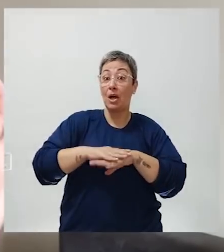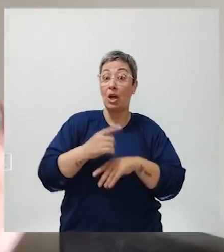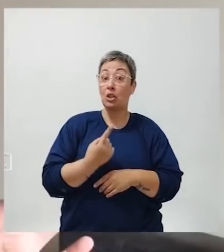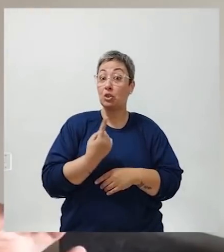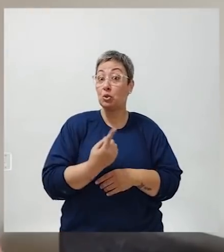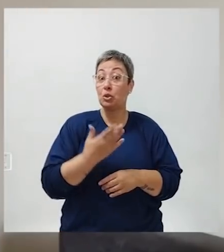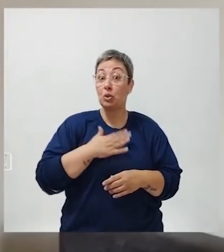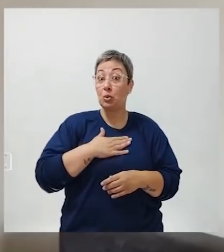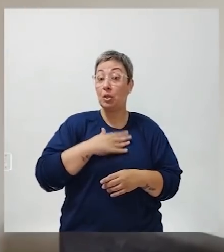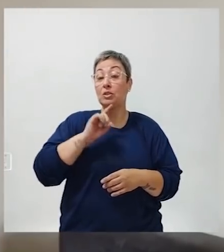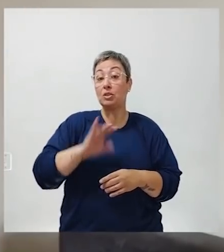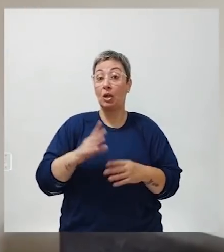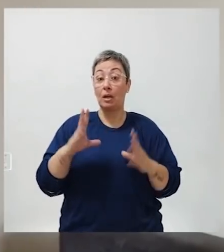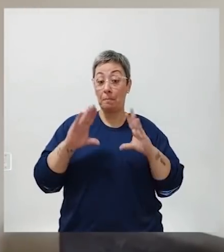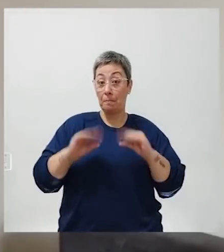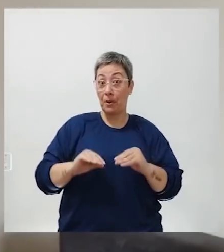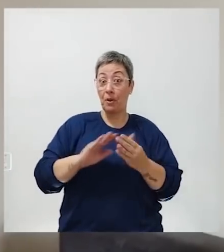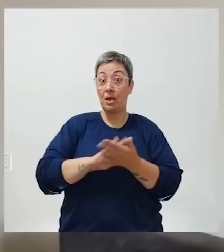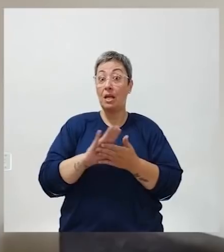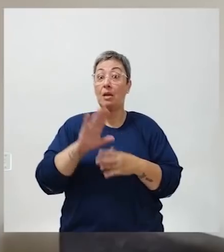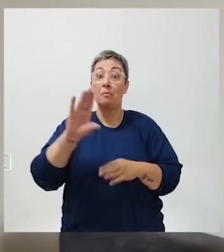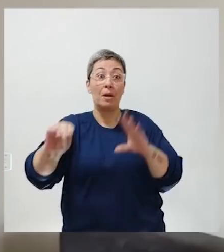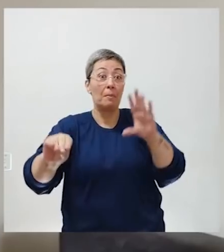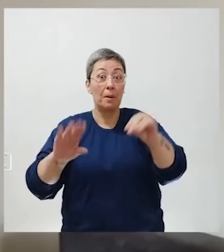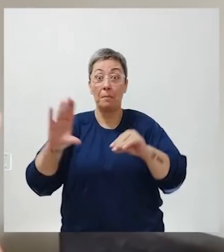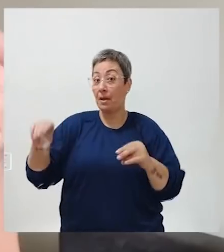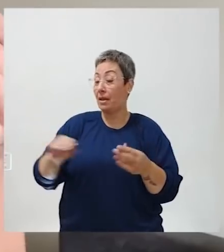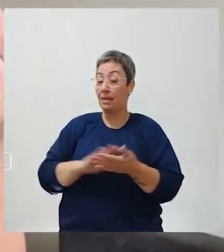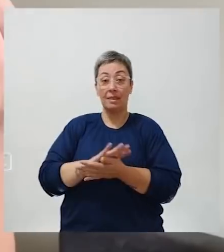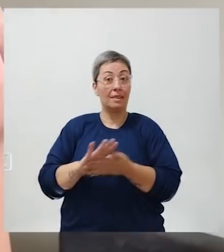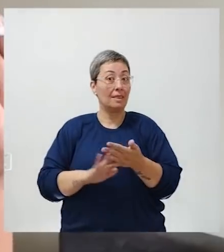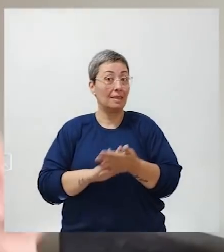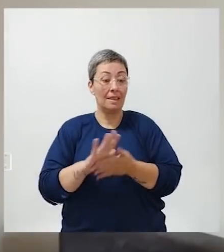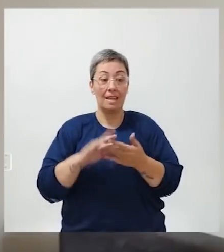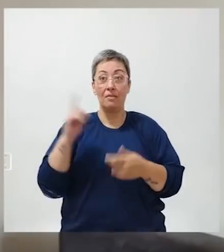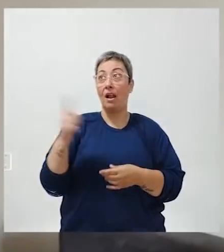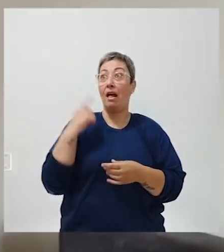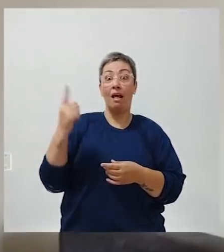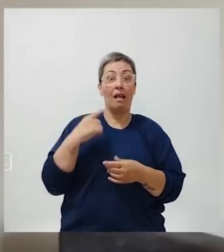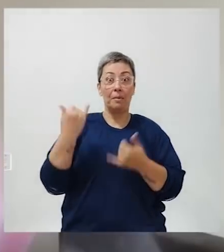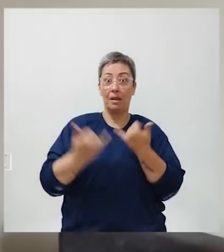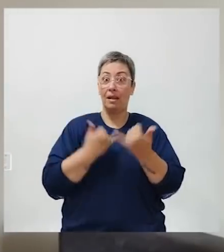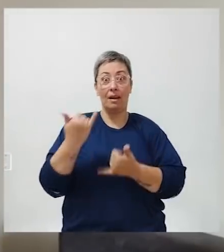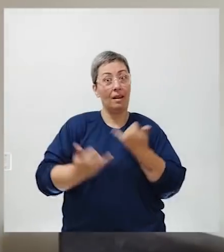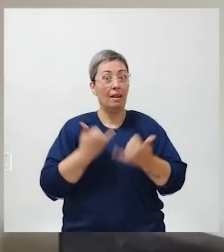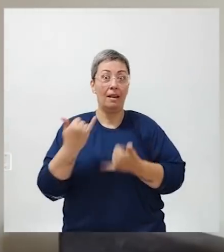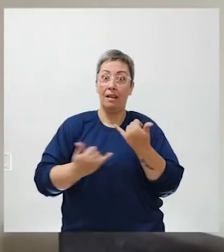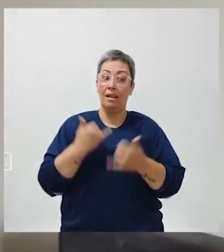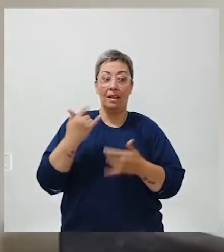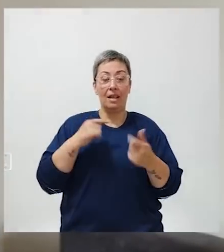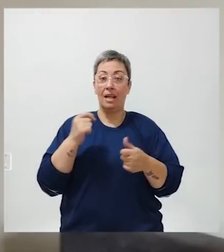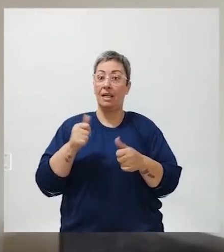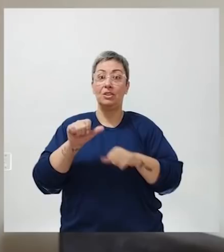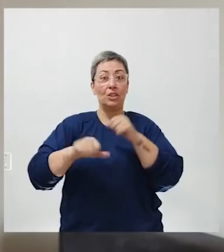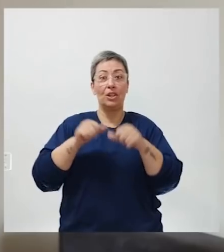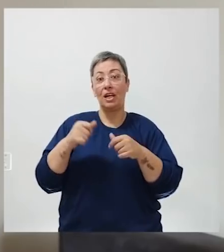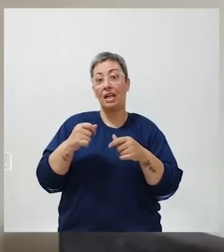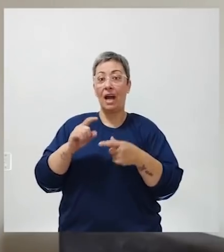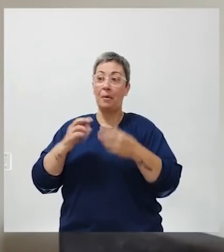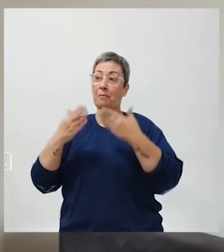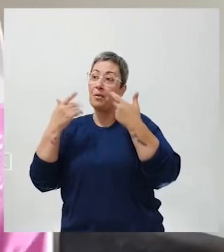é sua e você não pode encostar a sua mãozinha na máscara do outro, você não pode pegar a sua máscara e ficar girando e ficar brincando e